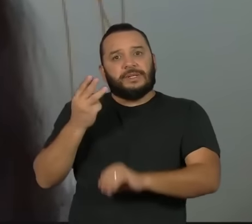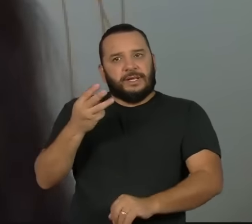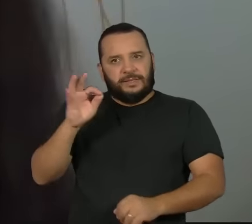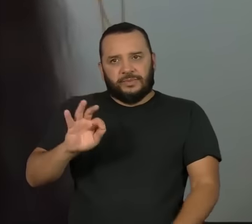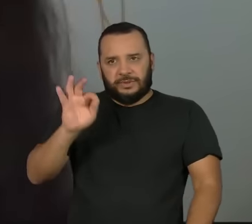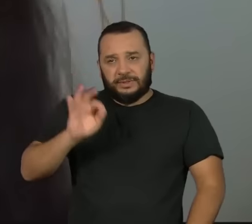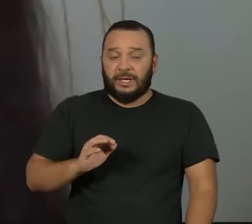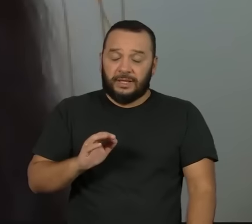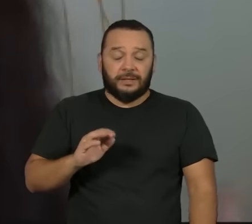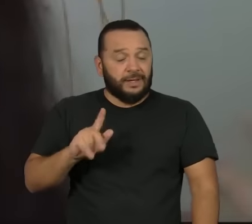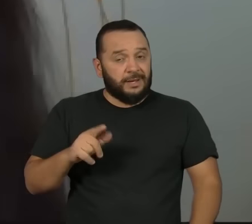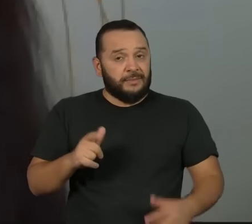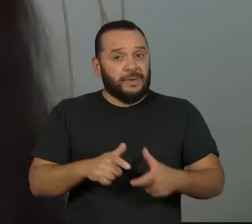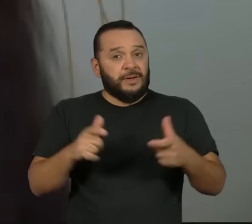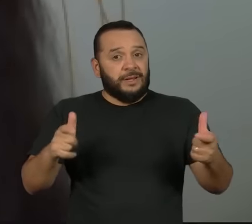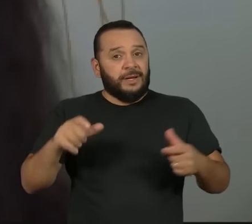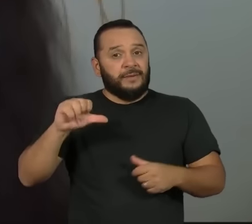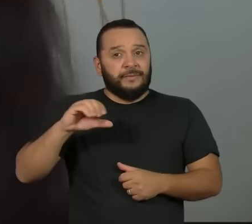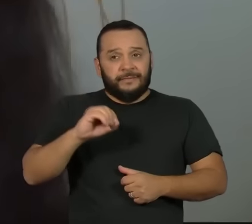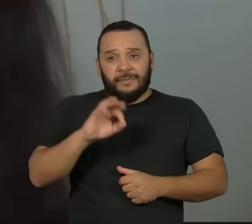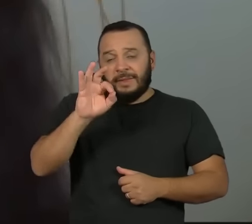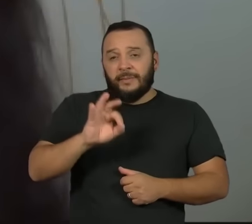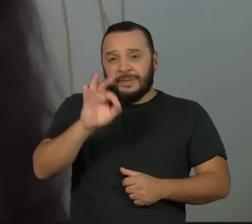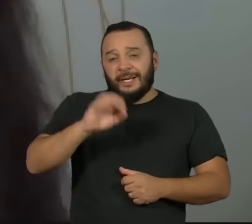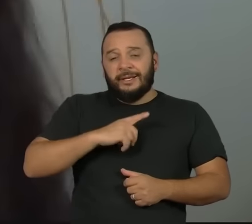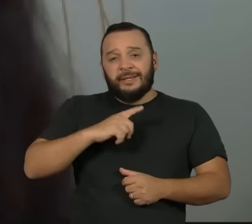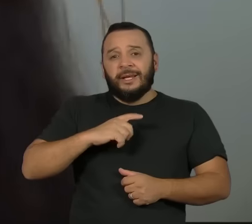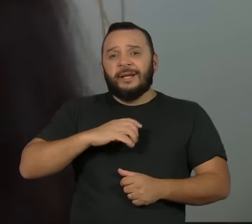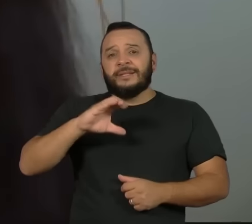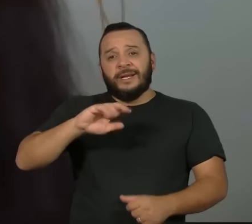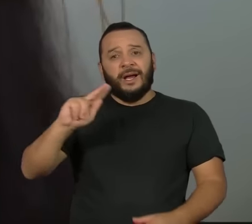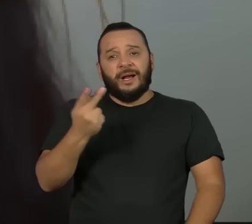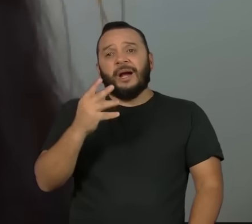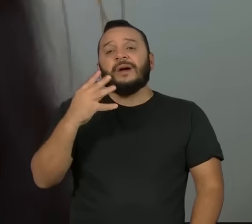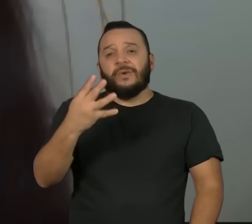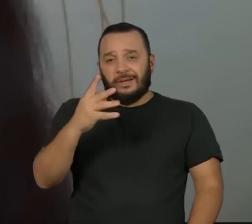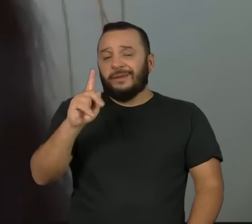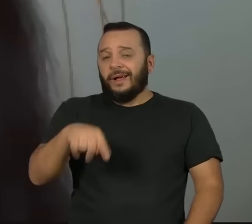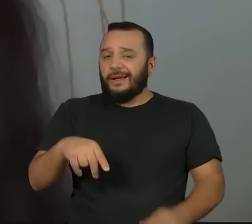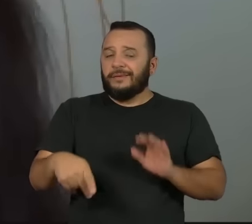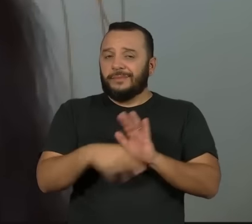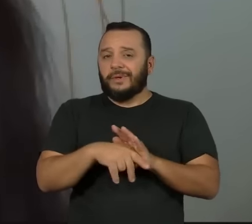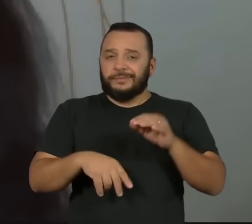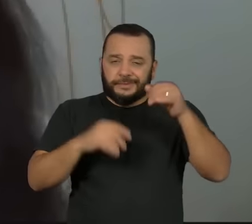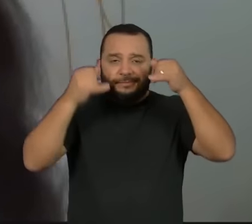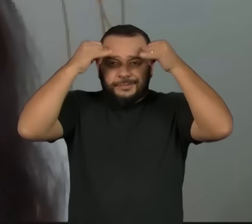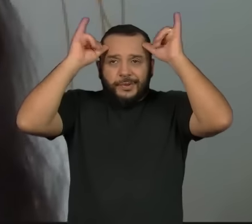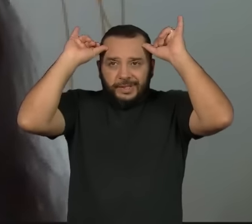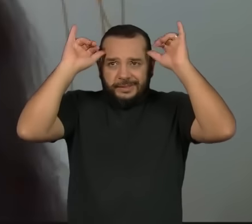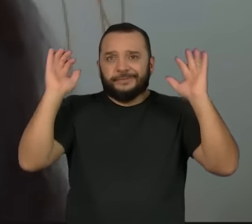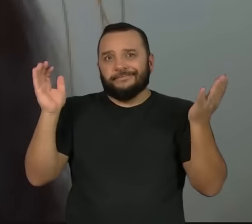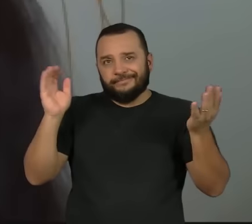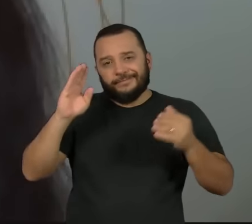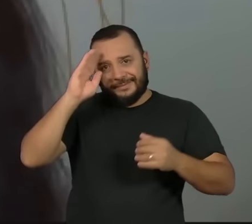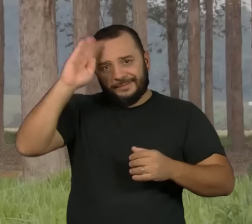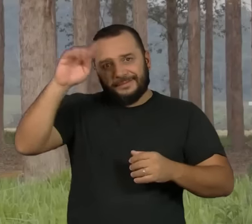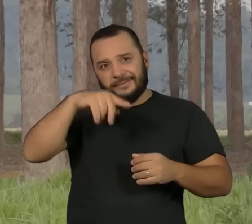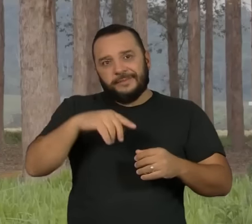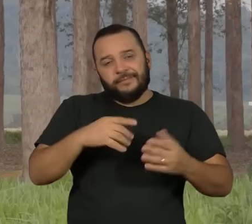Então a grande parte, mais de 90% das emissões de metano do setor agropecuário, vem da pecuária e principalmente da pecuária